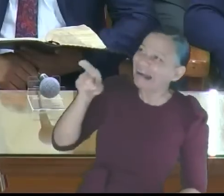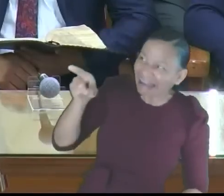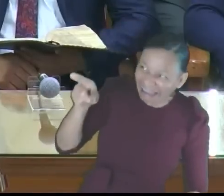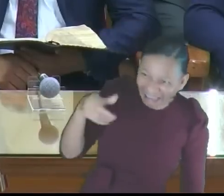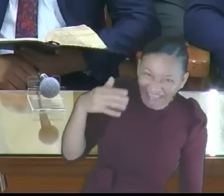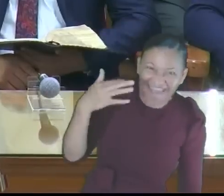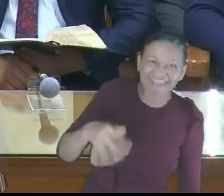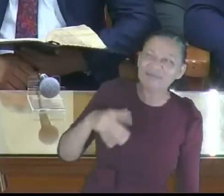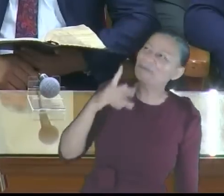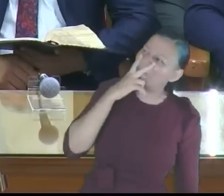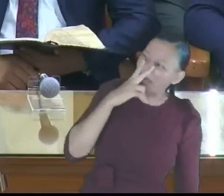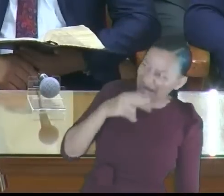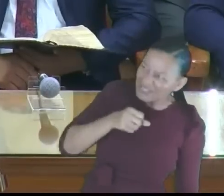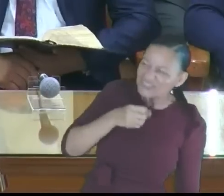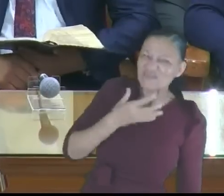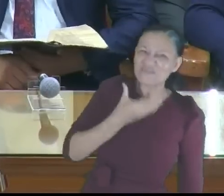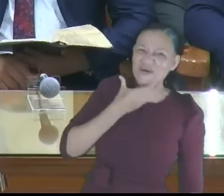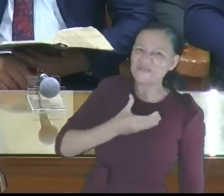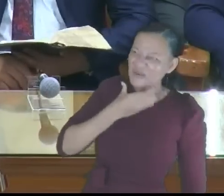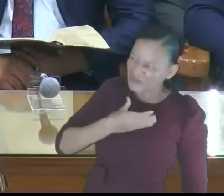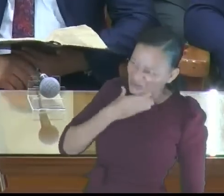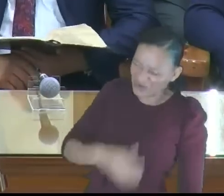é.